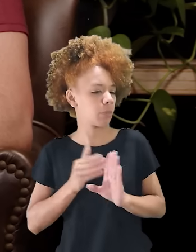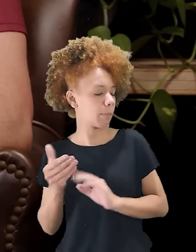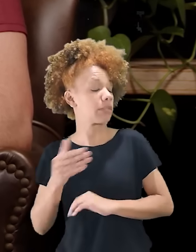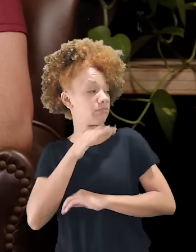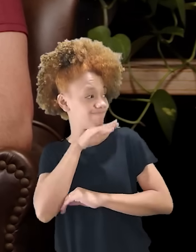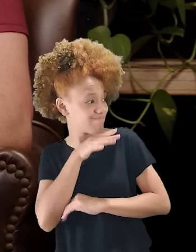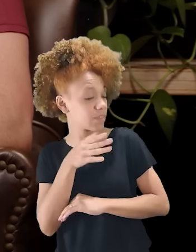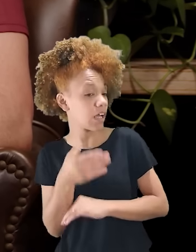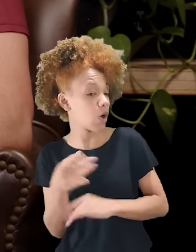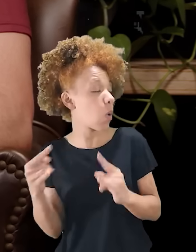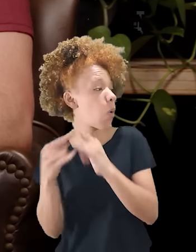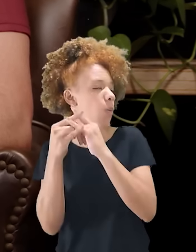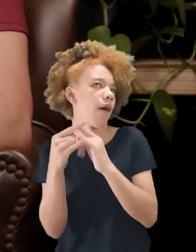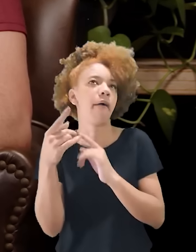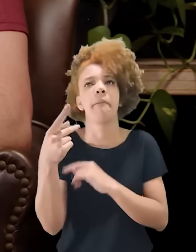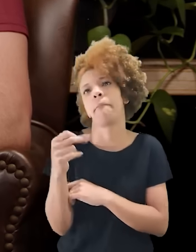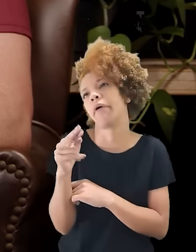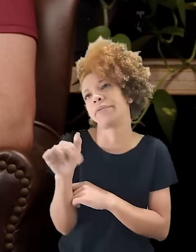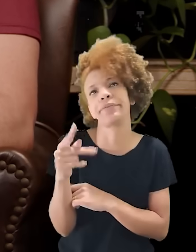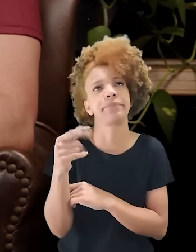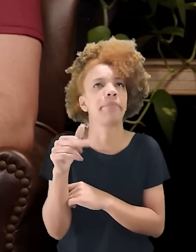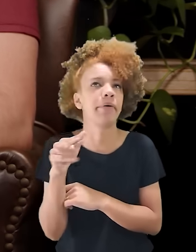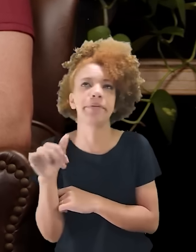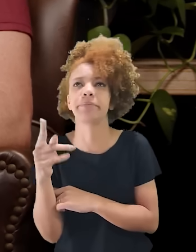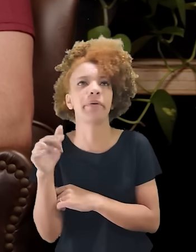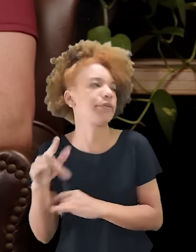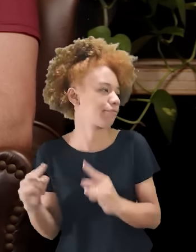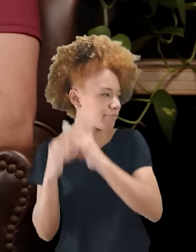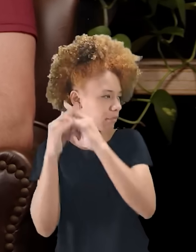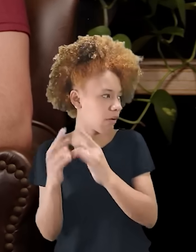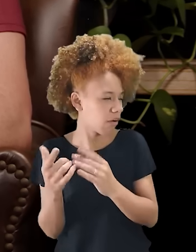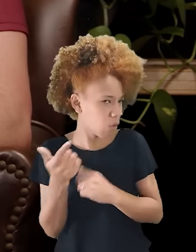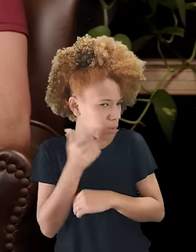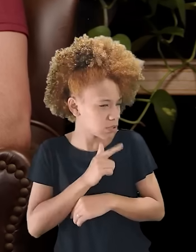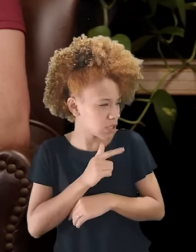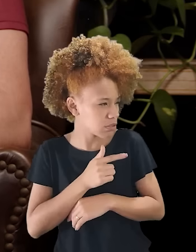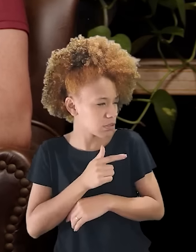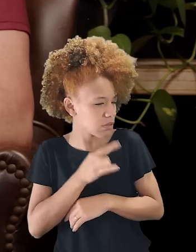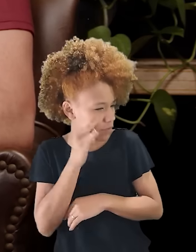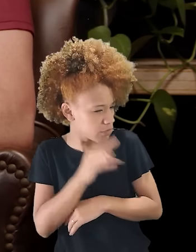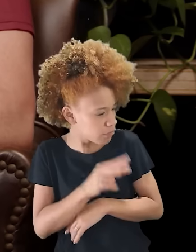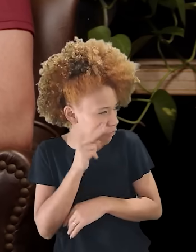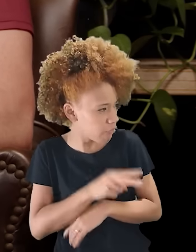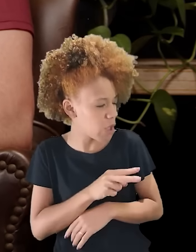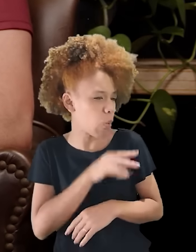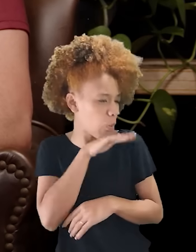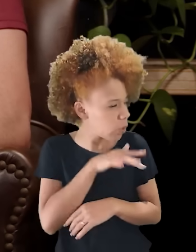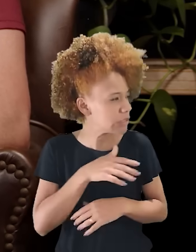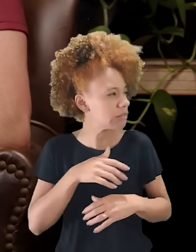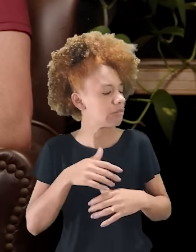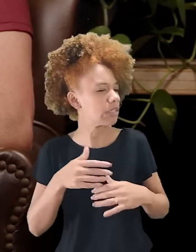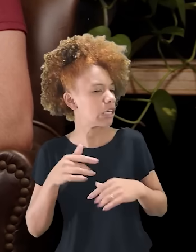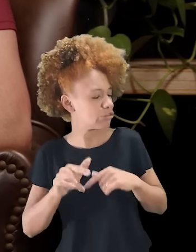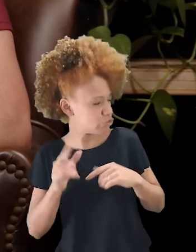perrengue agora em Paris porque todo mundo fala Paris Paris Paris você consegue ver um lado ruim desse perrengues coisas engraçadas que